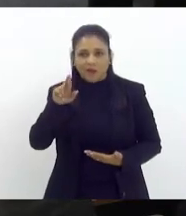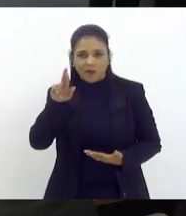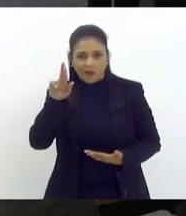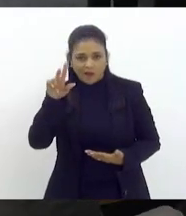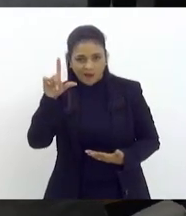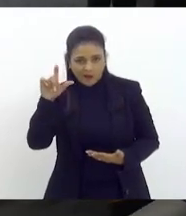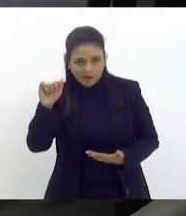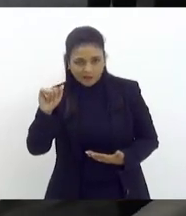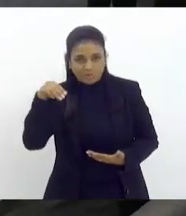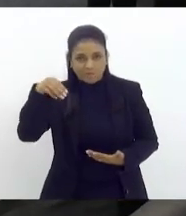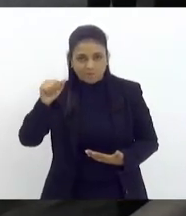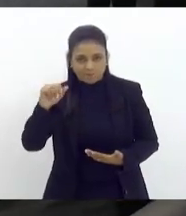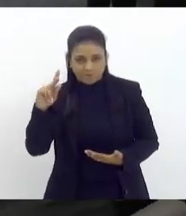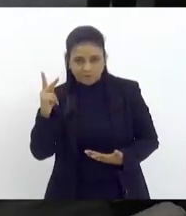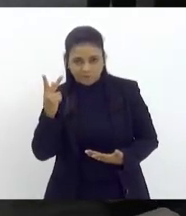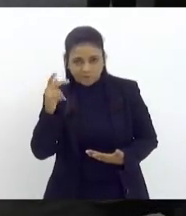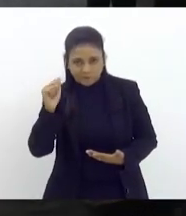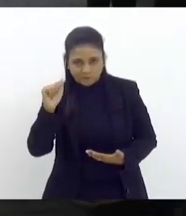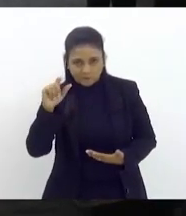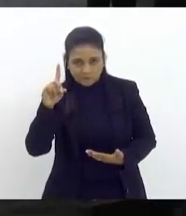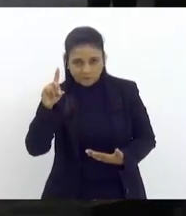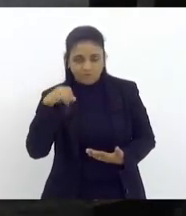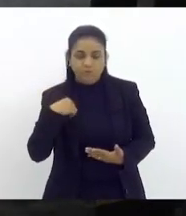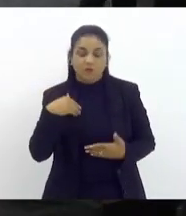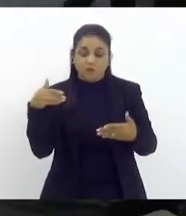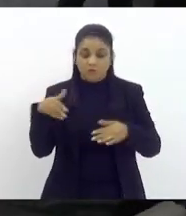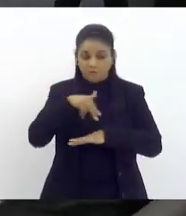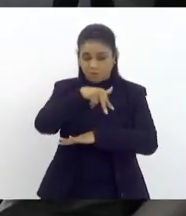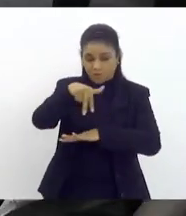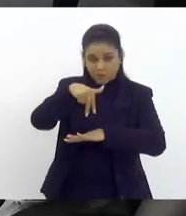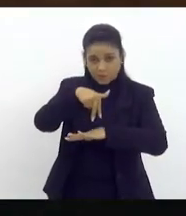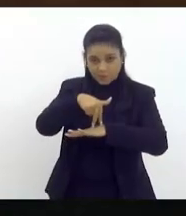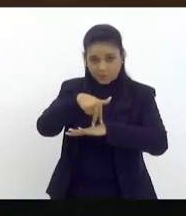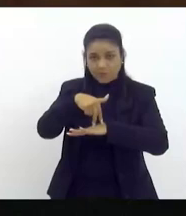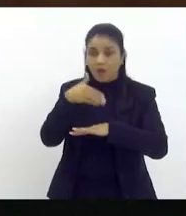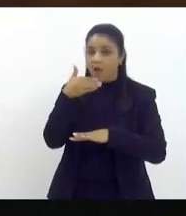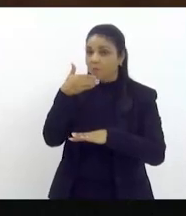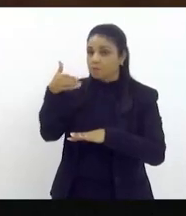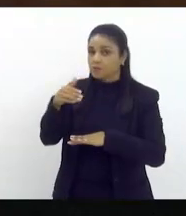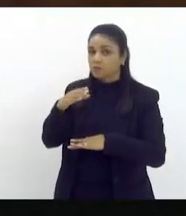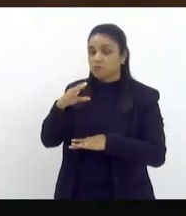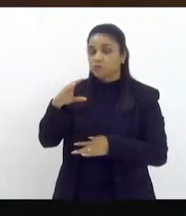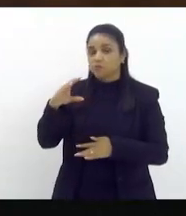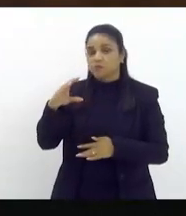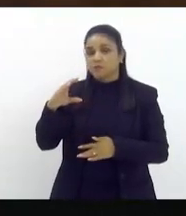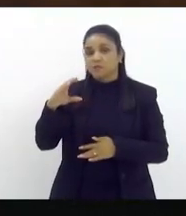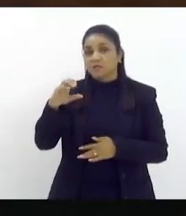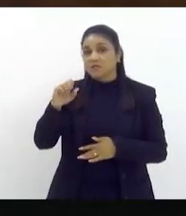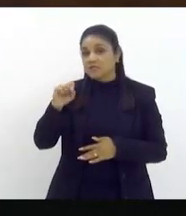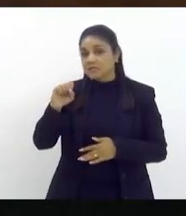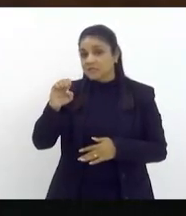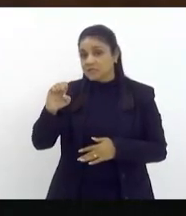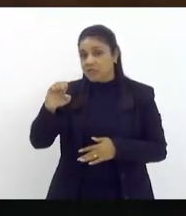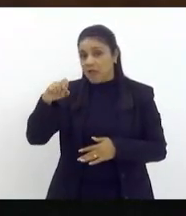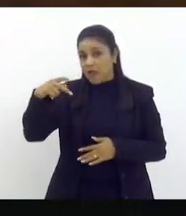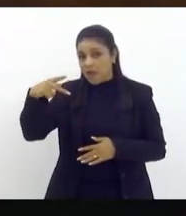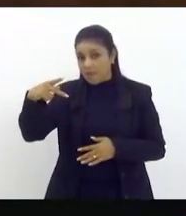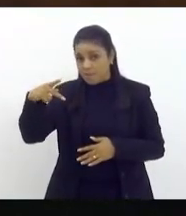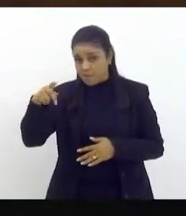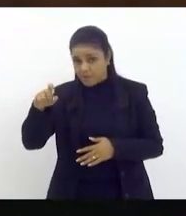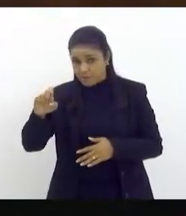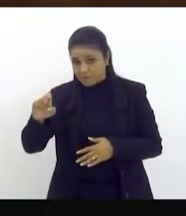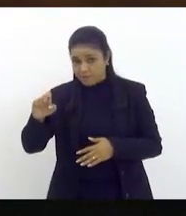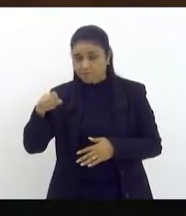senhor presidente a pedido do CEP de amigos que temos em comum para que